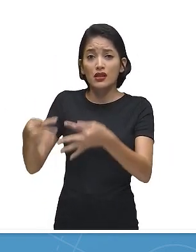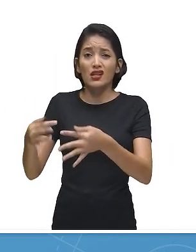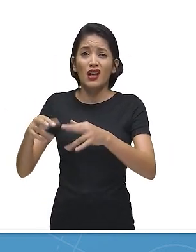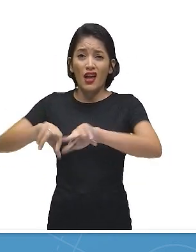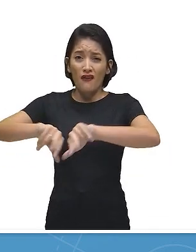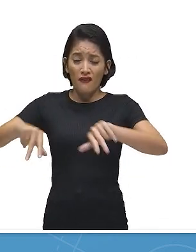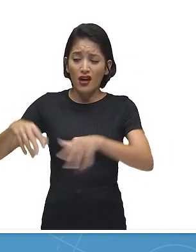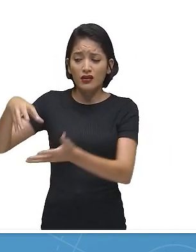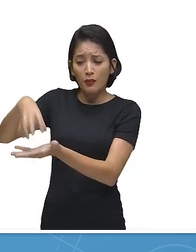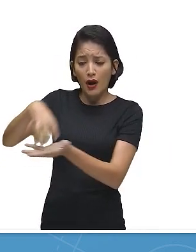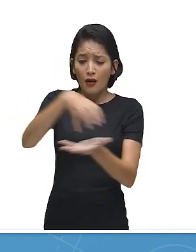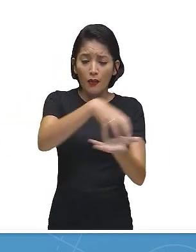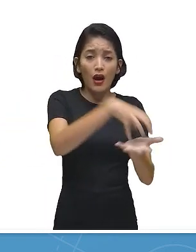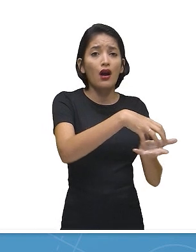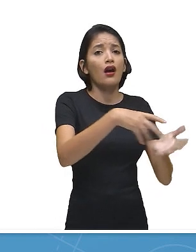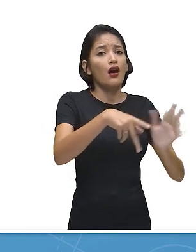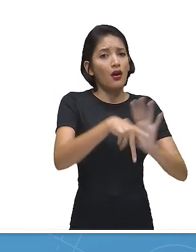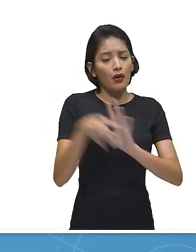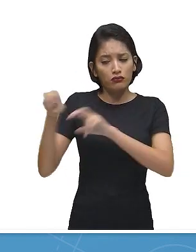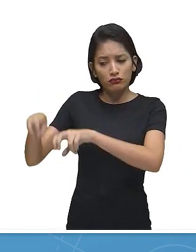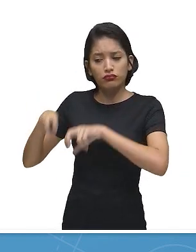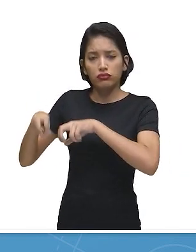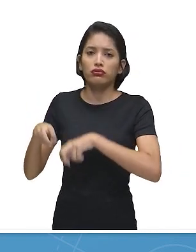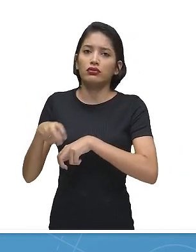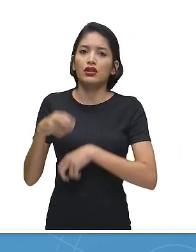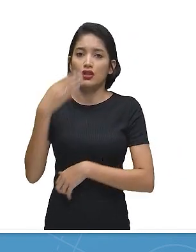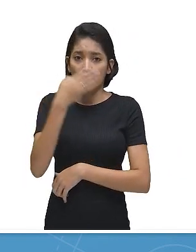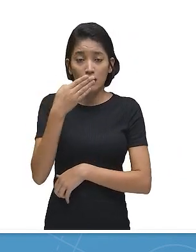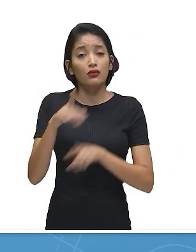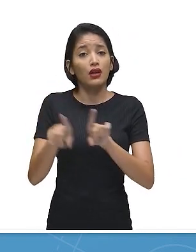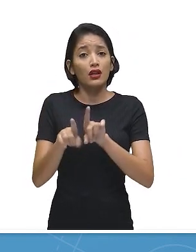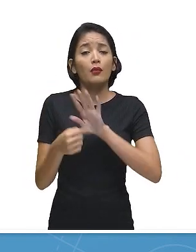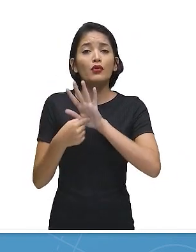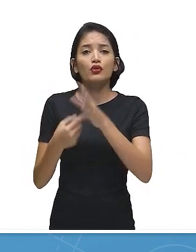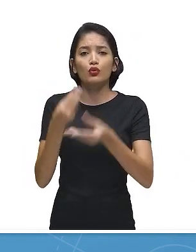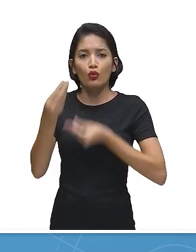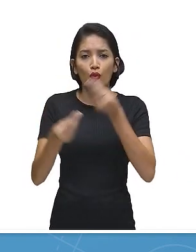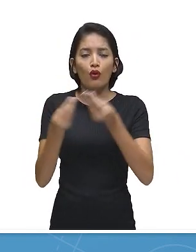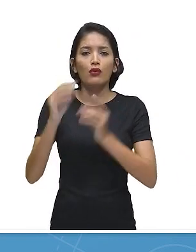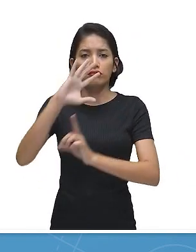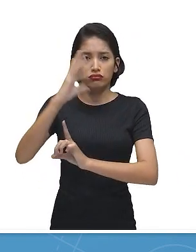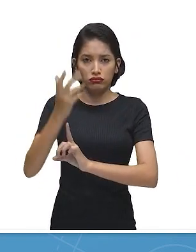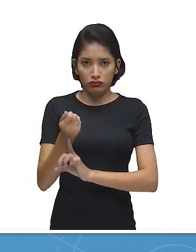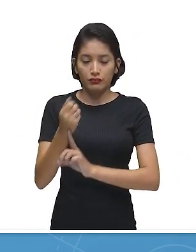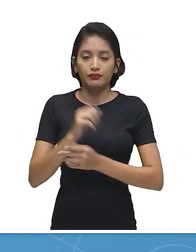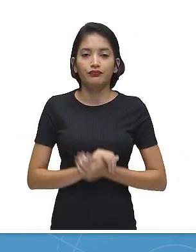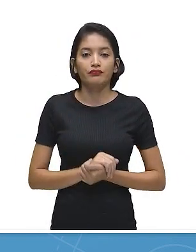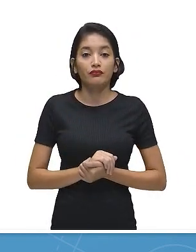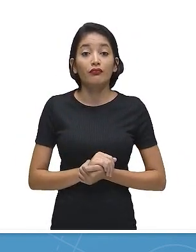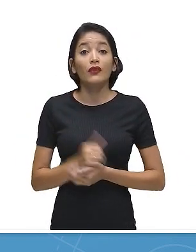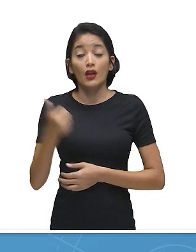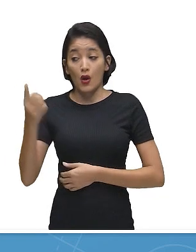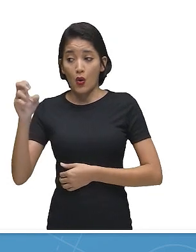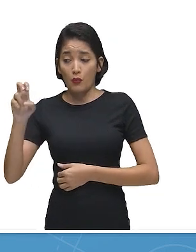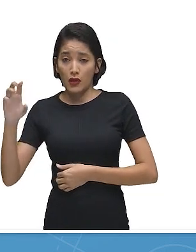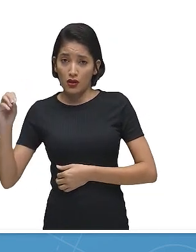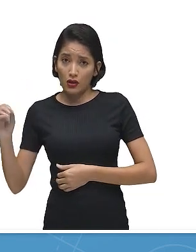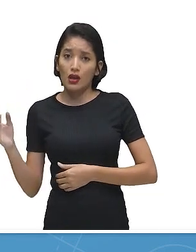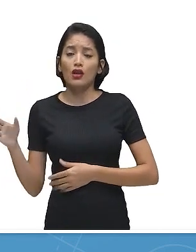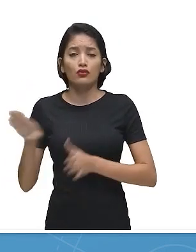ao reino de Portugal. Então, ele se transformou numa colônia. Depois da chegada de Cabral, sendo